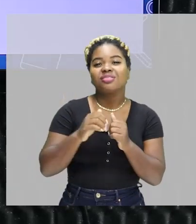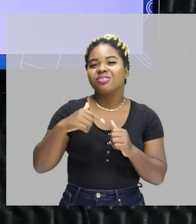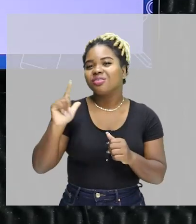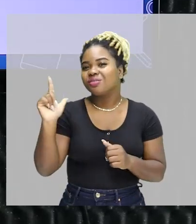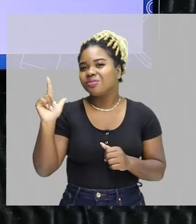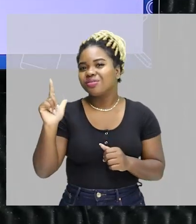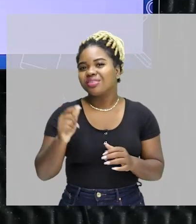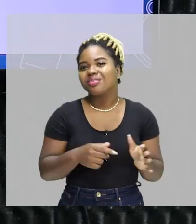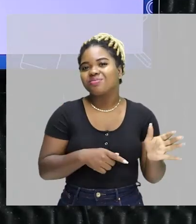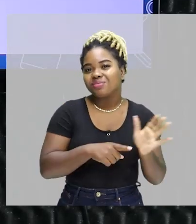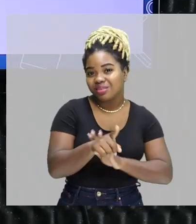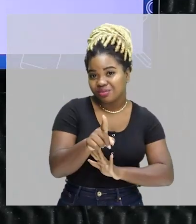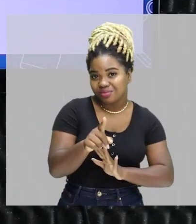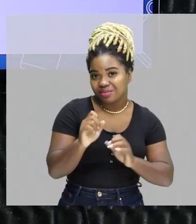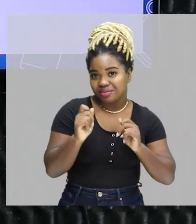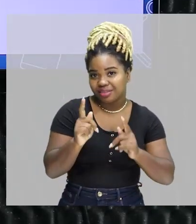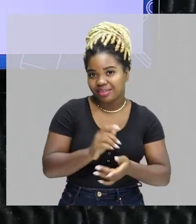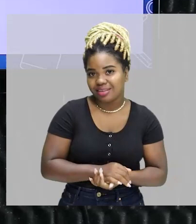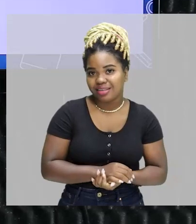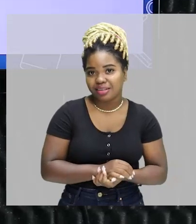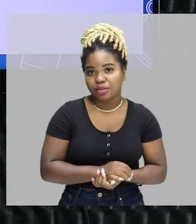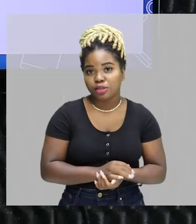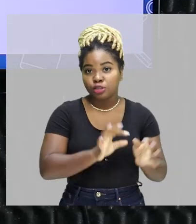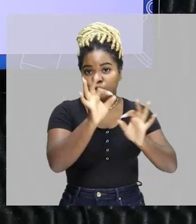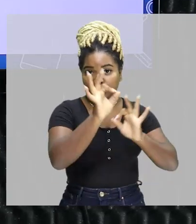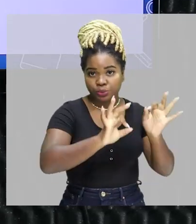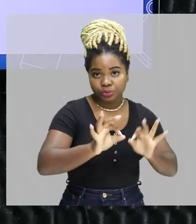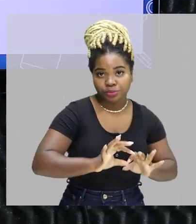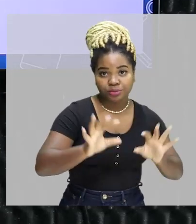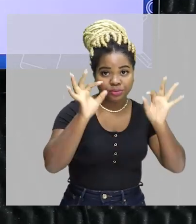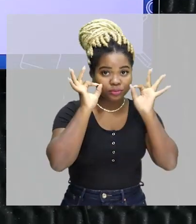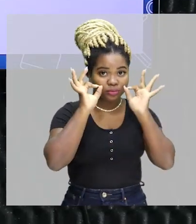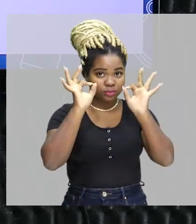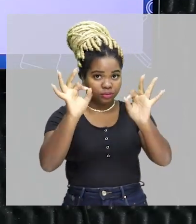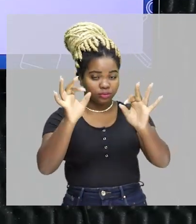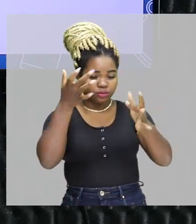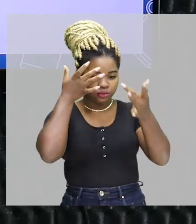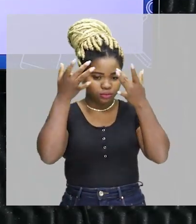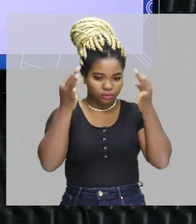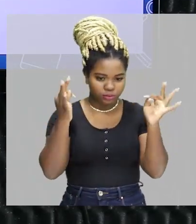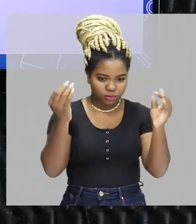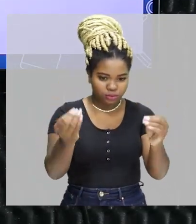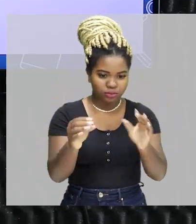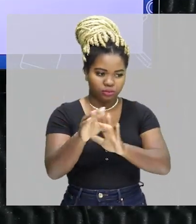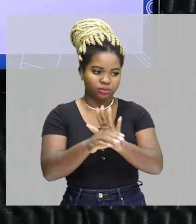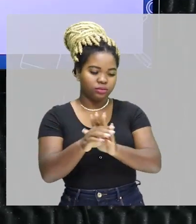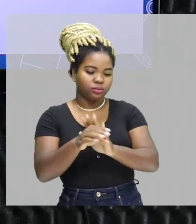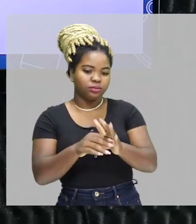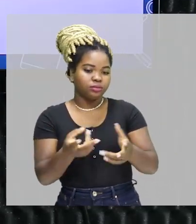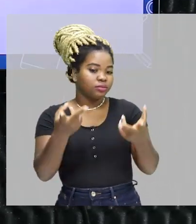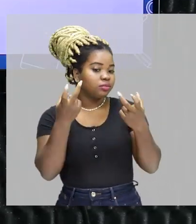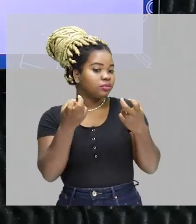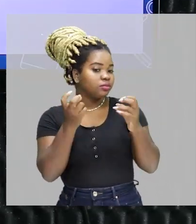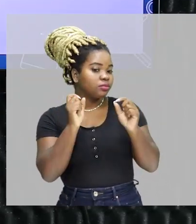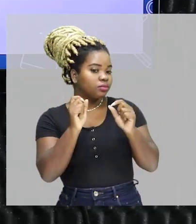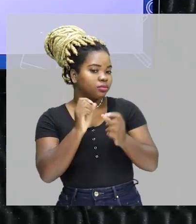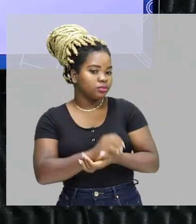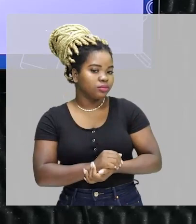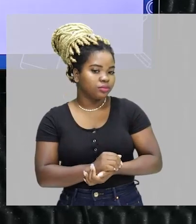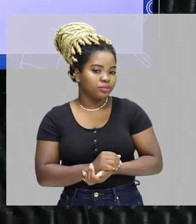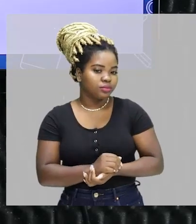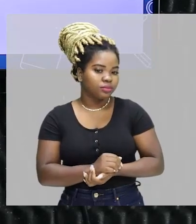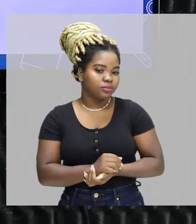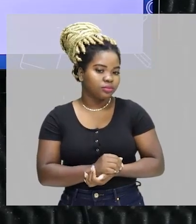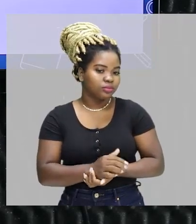para a gente fazer. Te concentra aí, olha. Vai rememorando tudo que a gente já fez, para tu perceber que as origens da